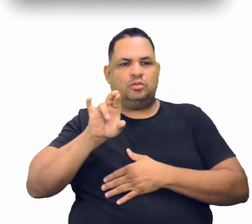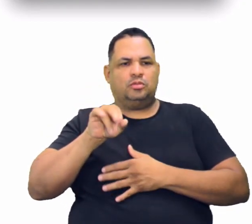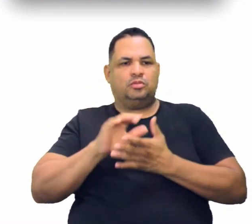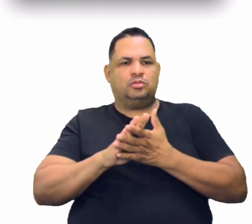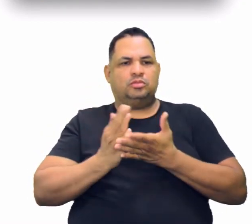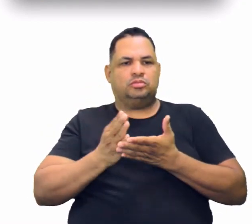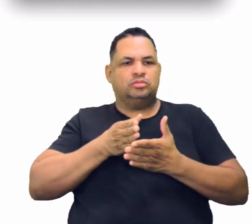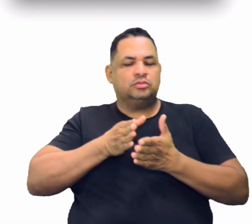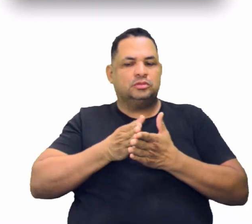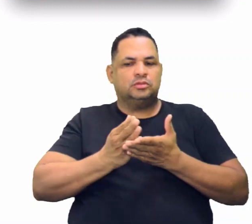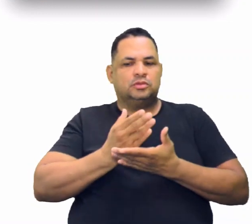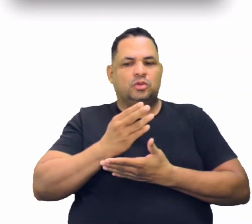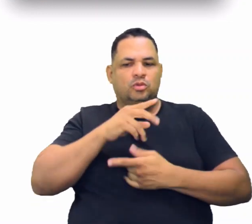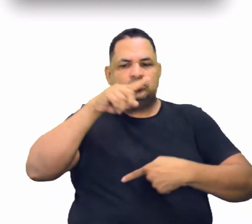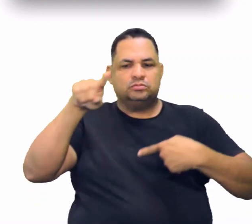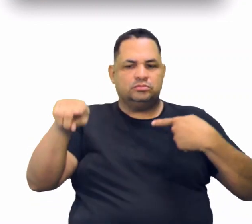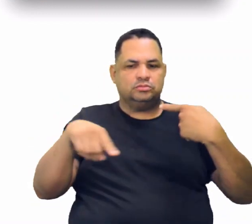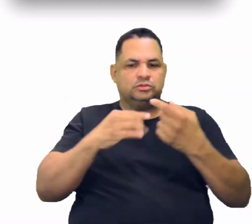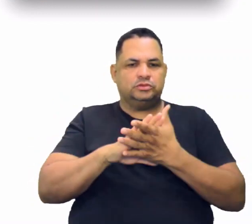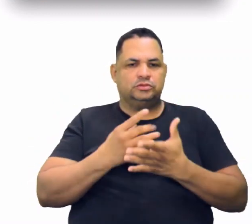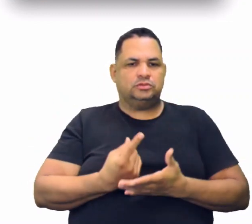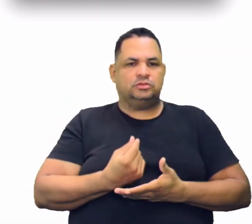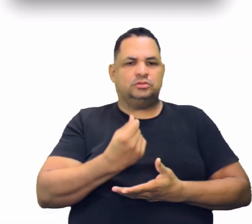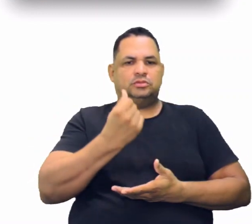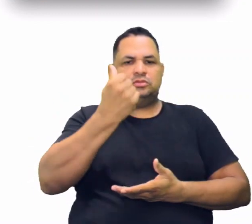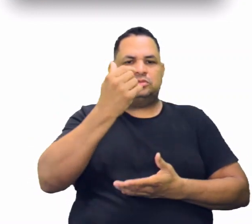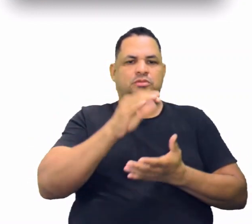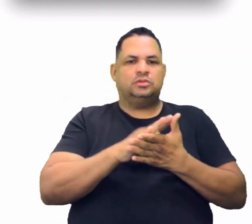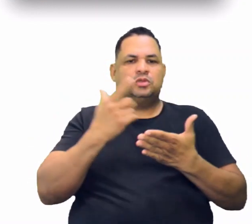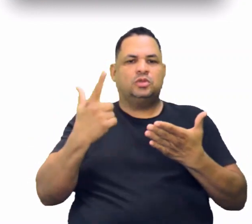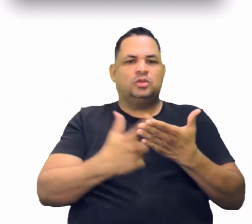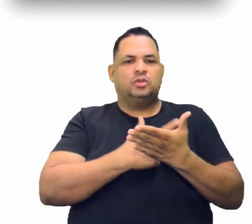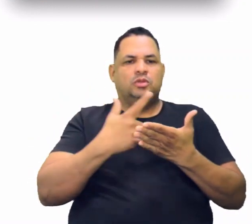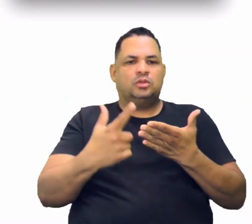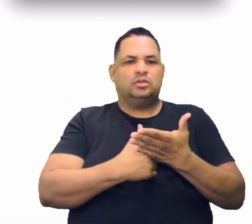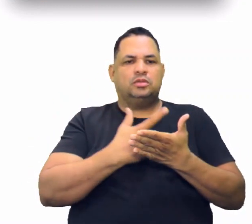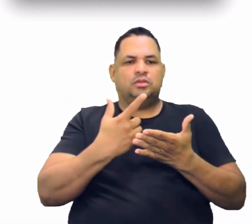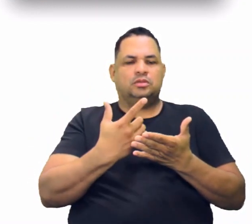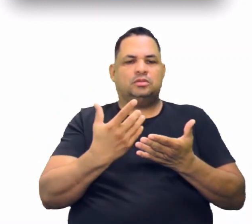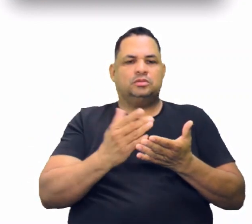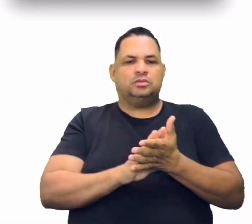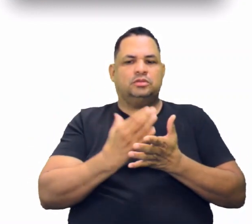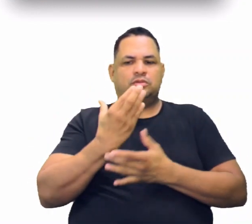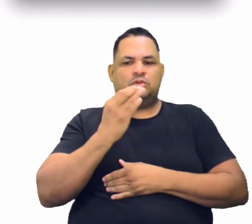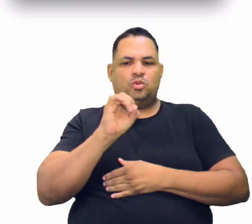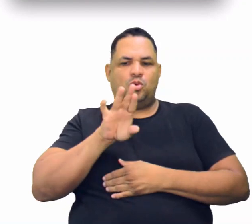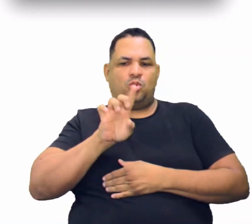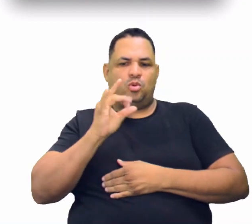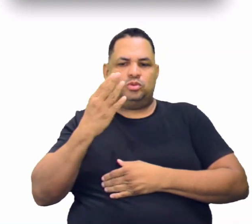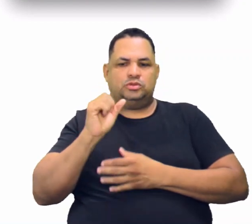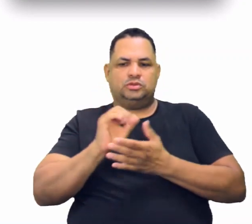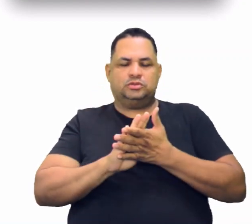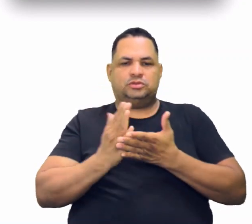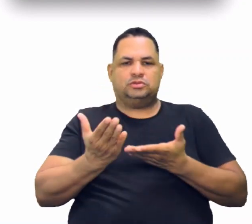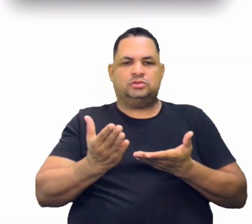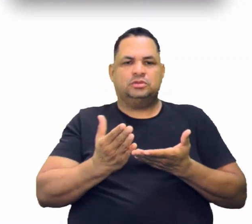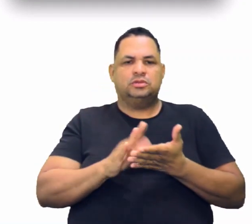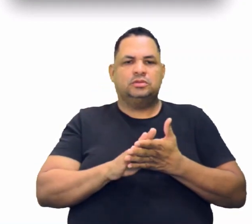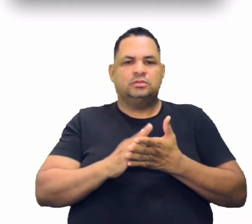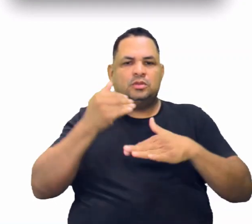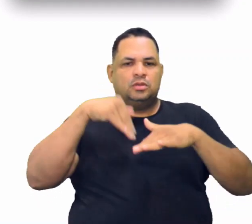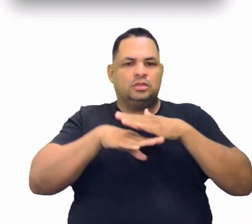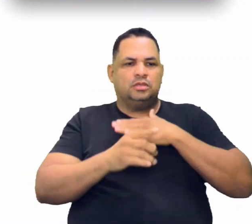Romão rumo ao enriquecimento. Estamos falando da obra do O Cortiço de Aloysio Azevedo. Para